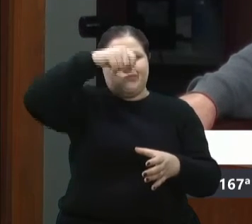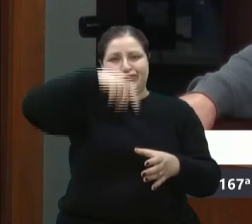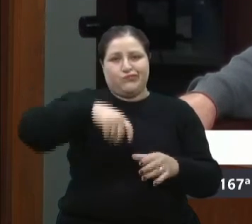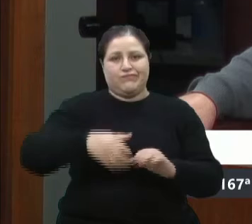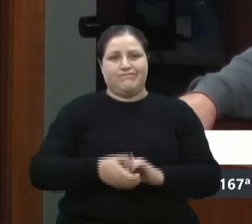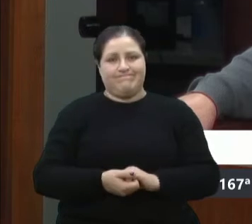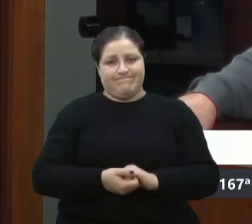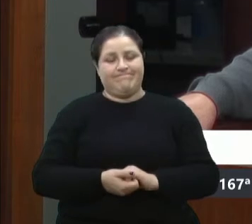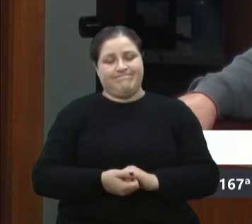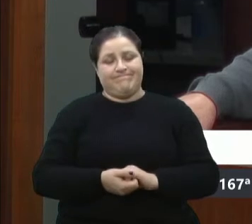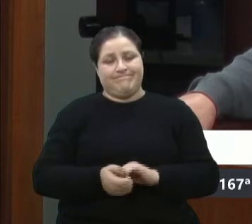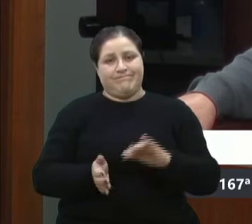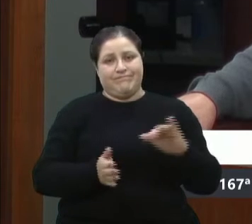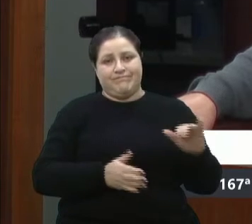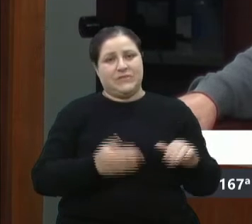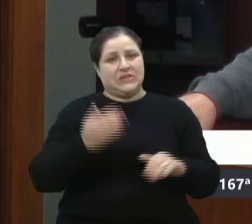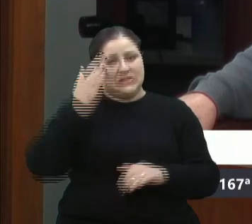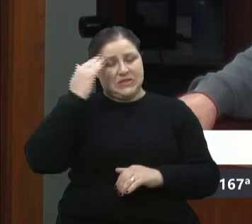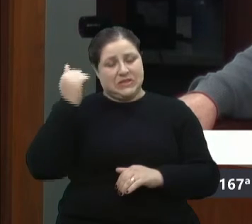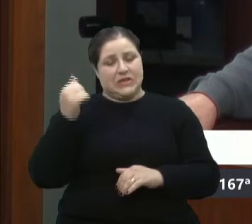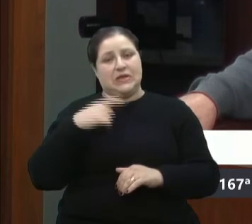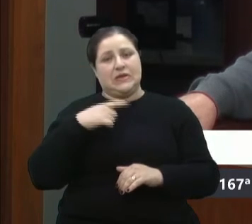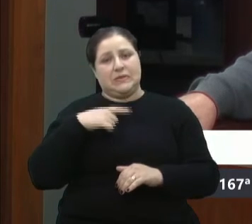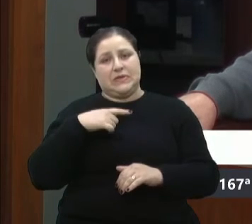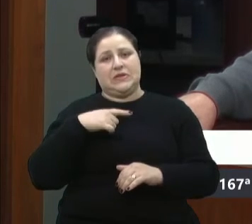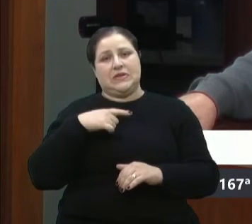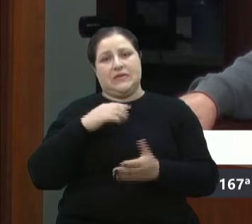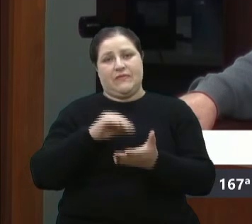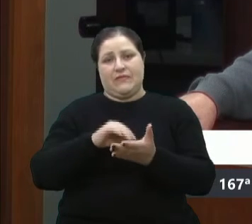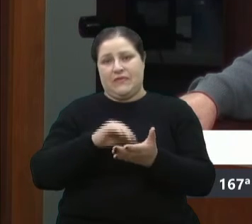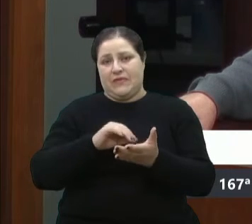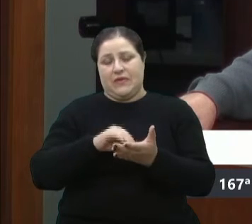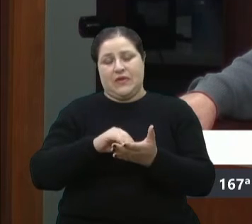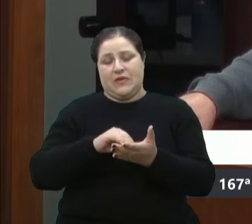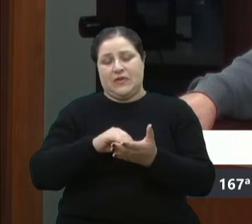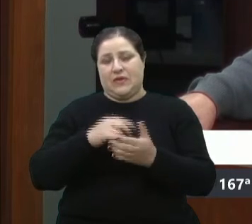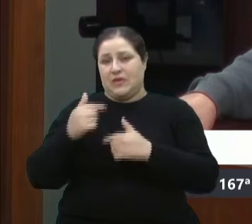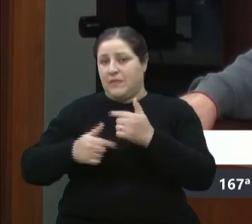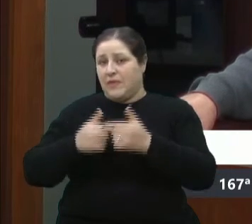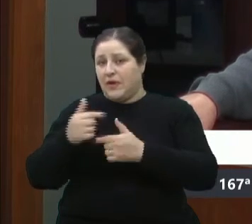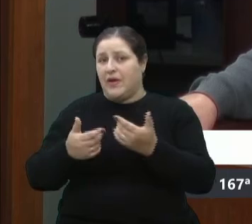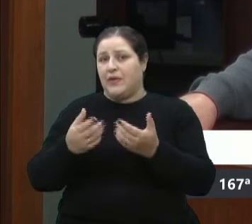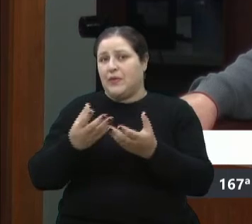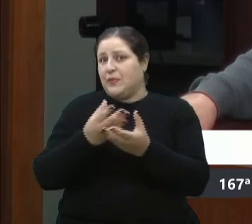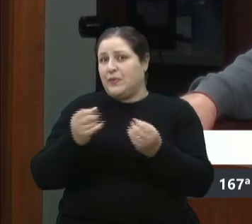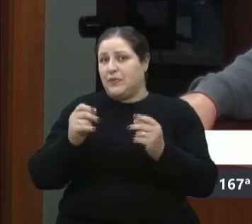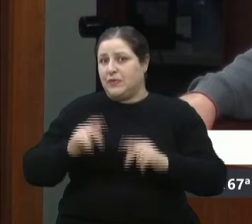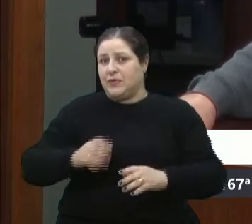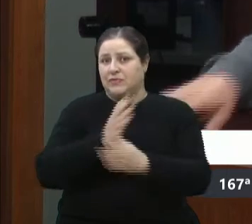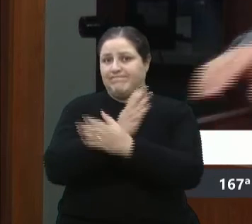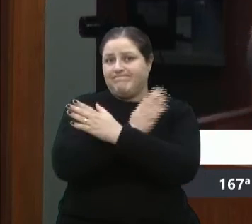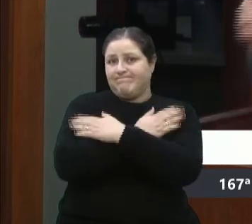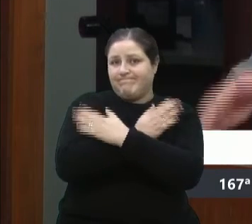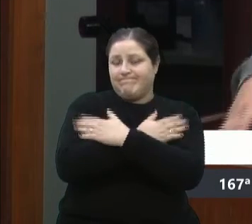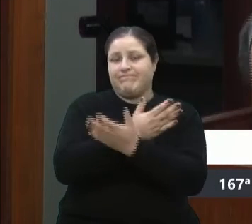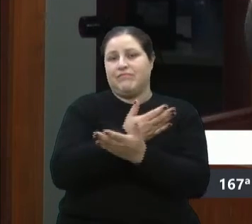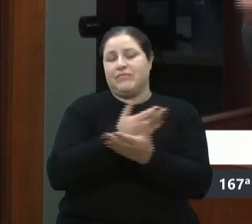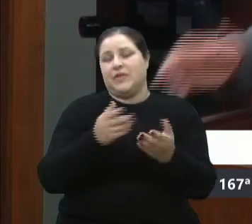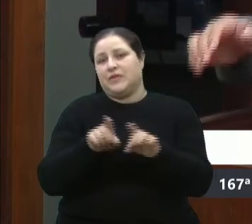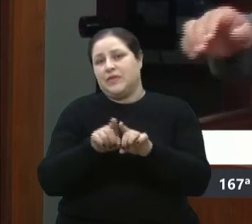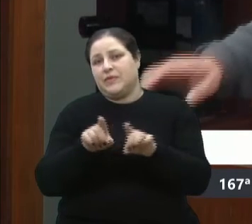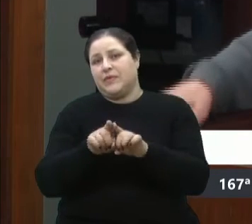hoje, a questão do faltar esse medicamento, não, é o mais barato, não, o soro, um dia faltou soro, um